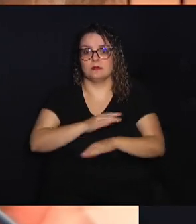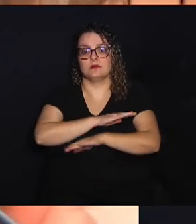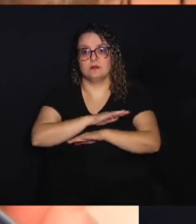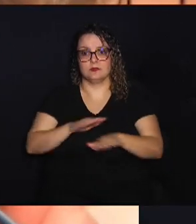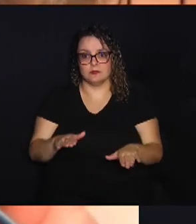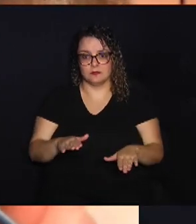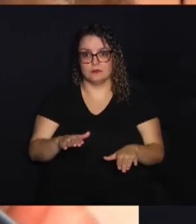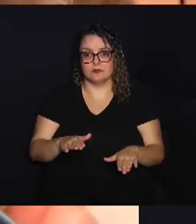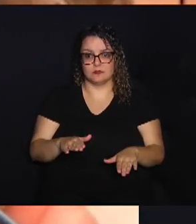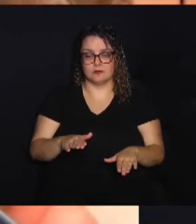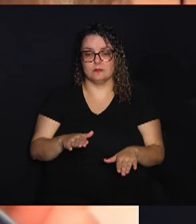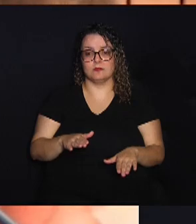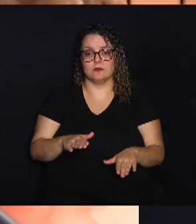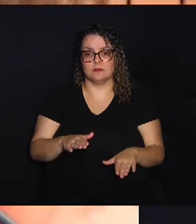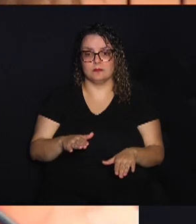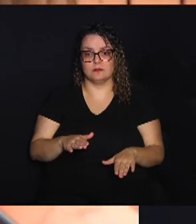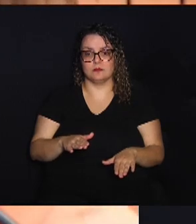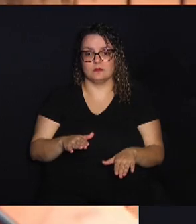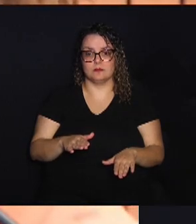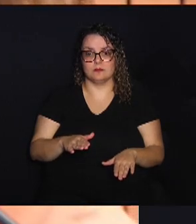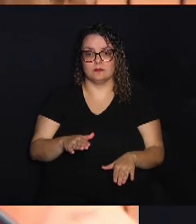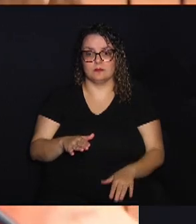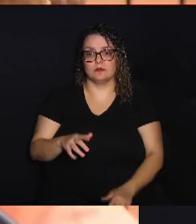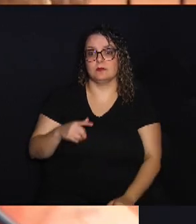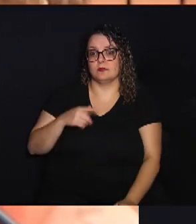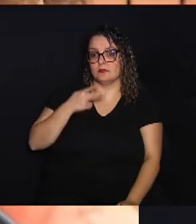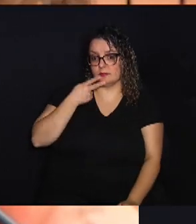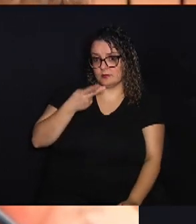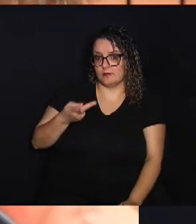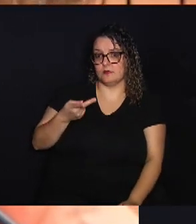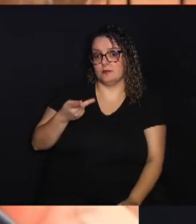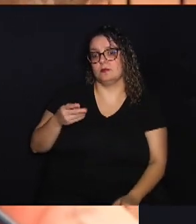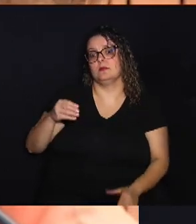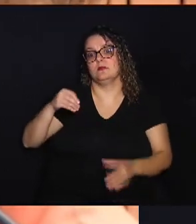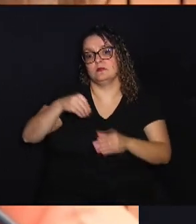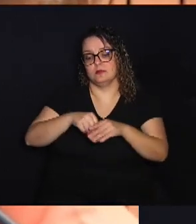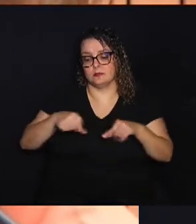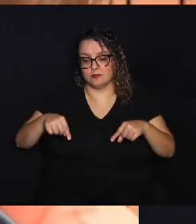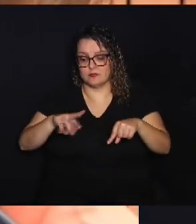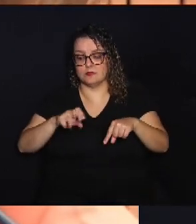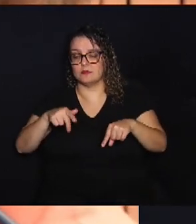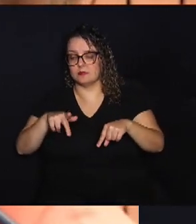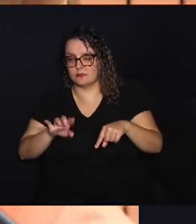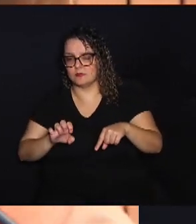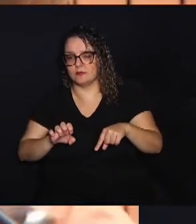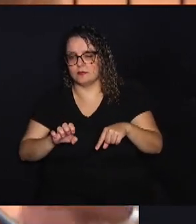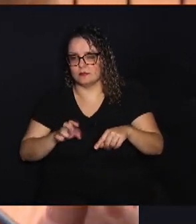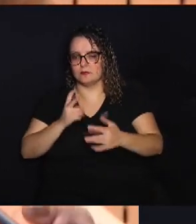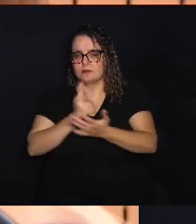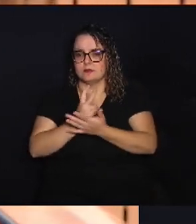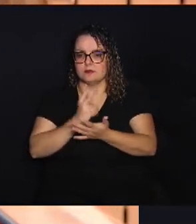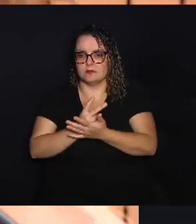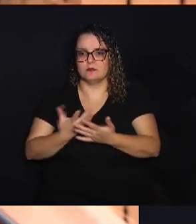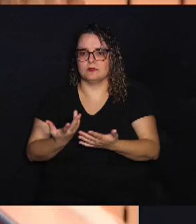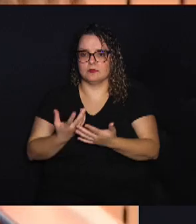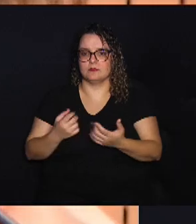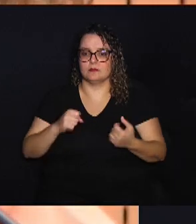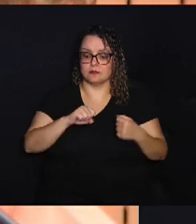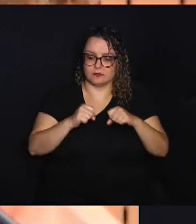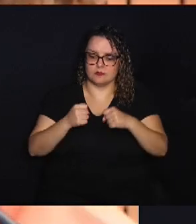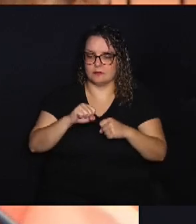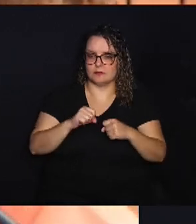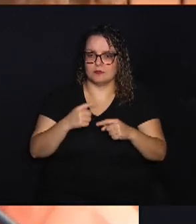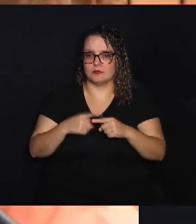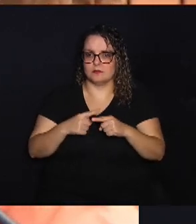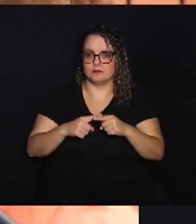e de estar no... Eu falo que a gente tem que estar dentro do ringue 24 horas e assimilar o golpe, porque se a gente não